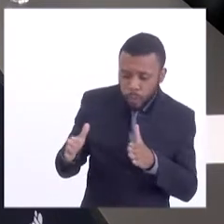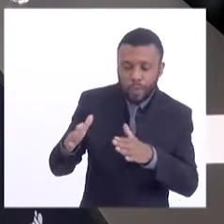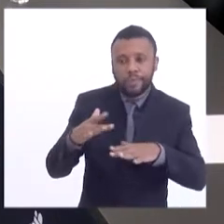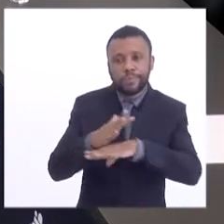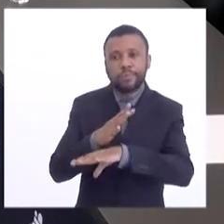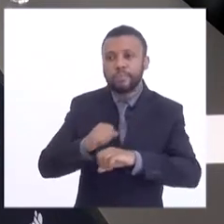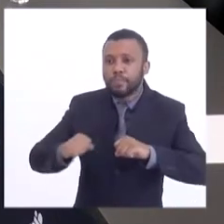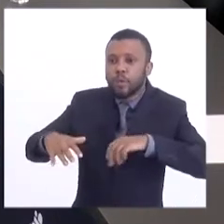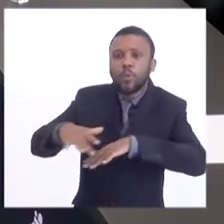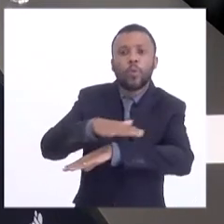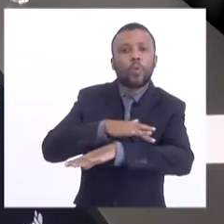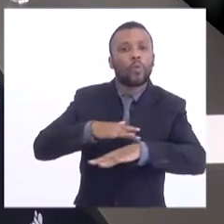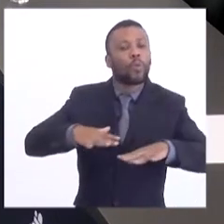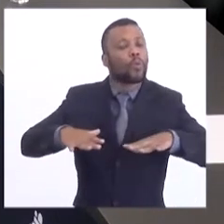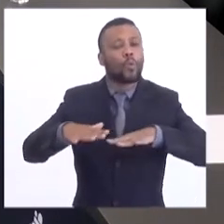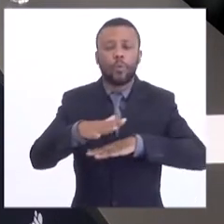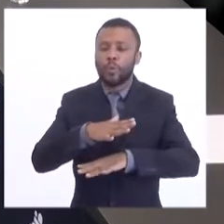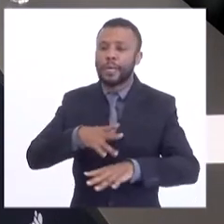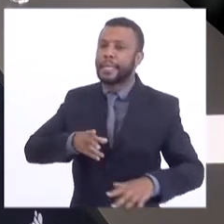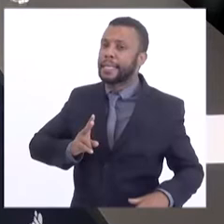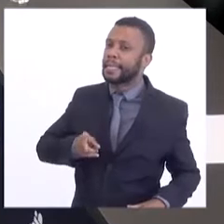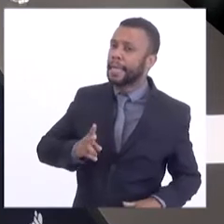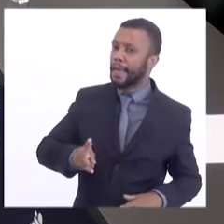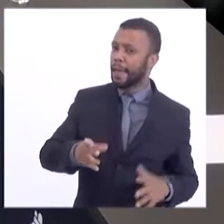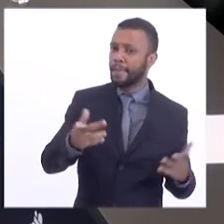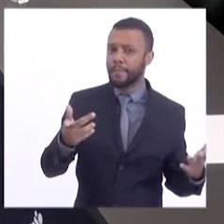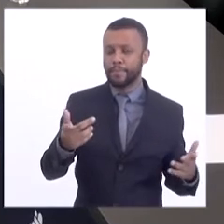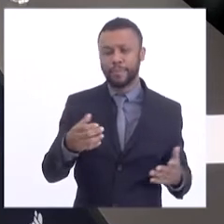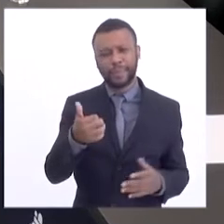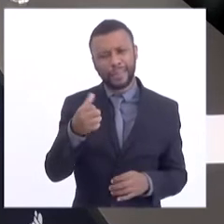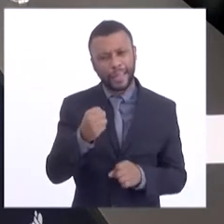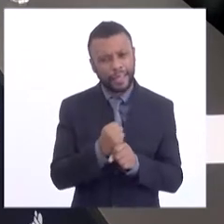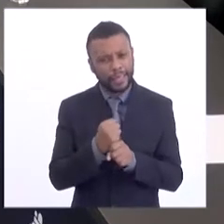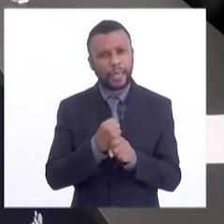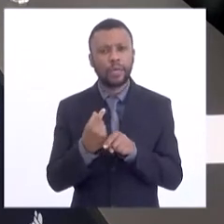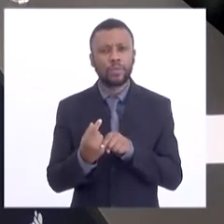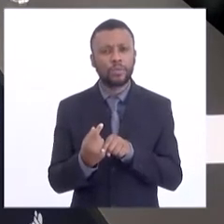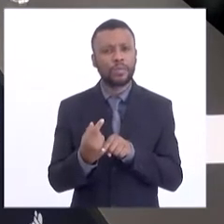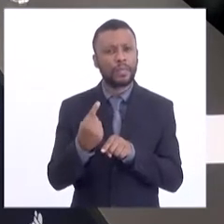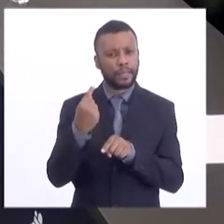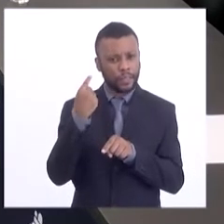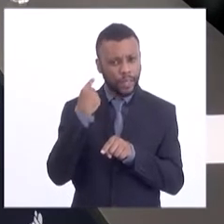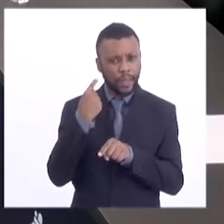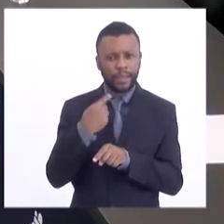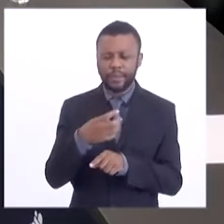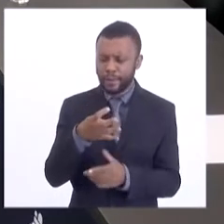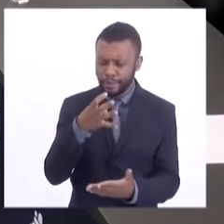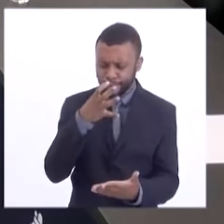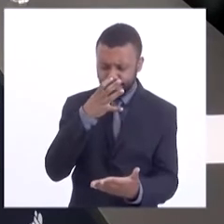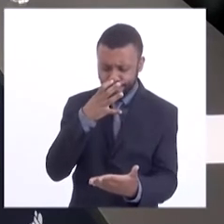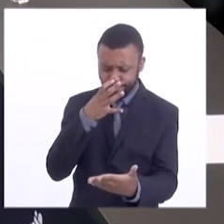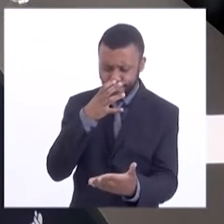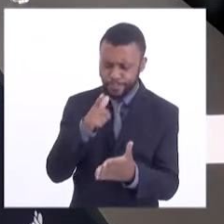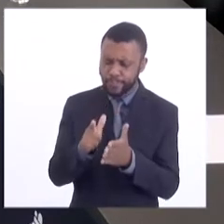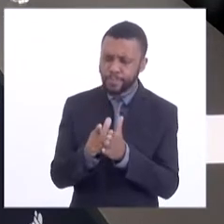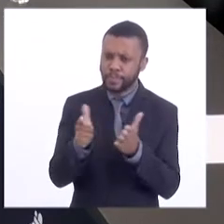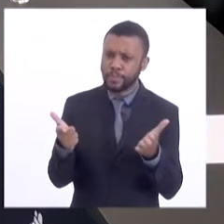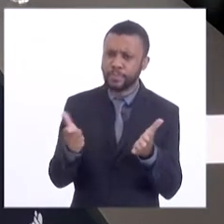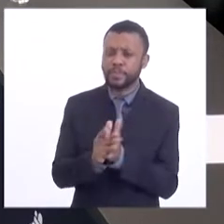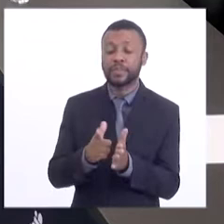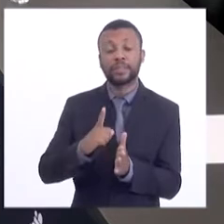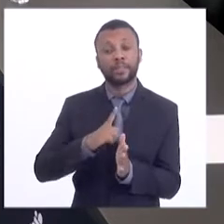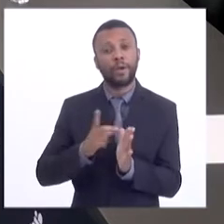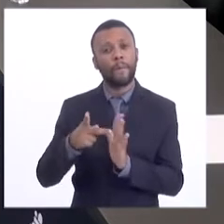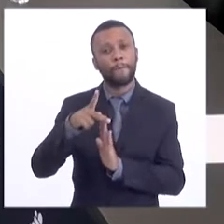piabanha e há décadas atrás eu ouvi uma notícia que tinha um